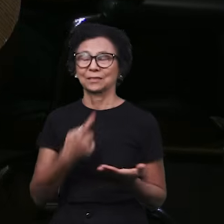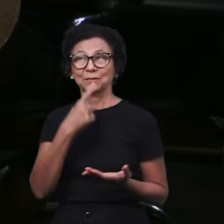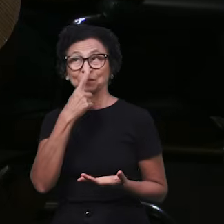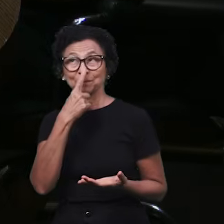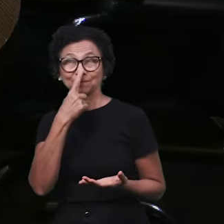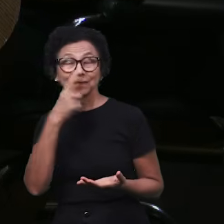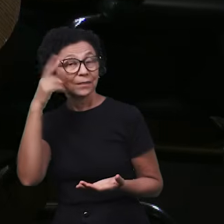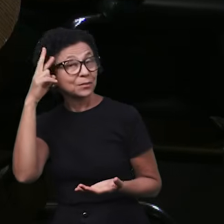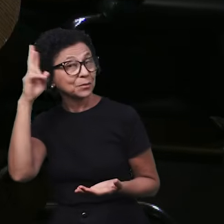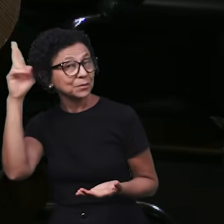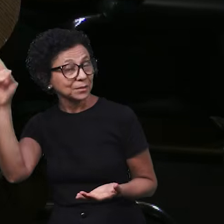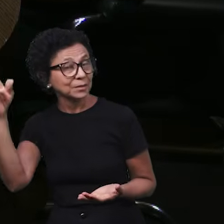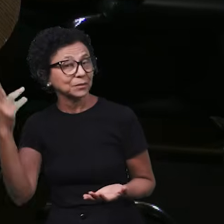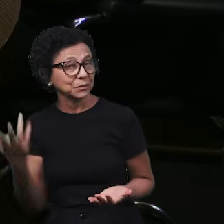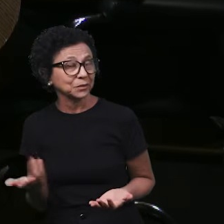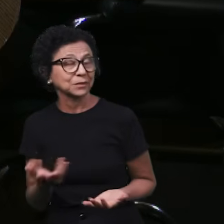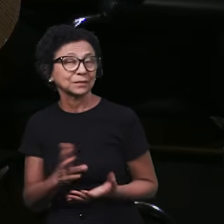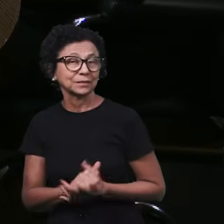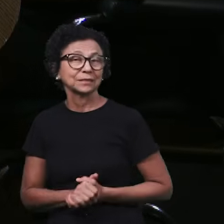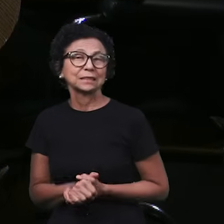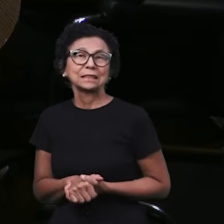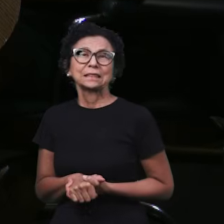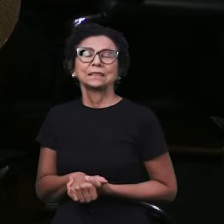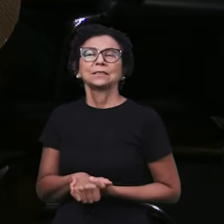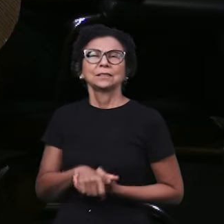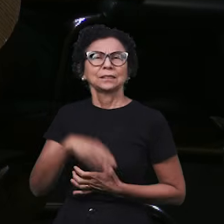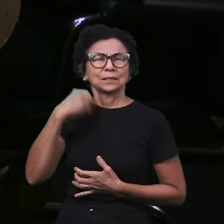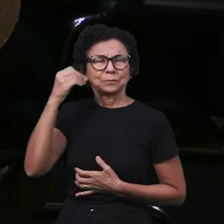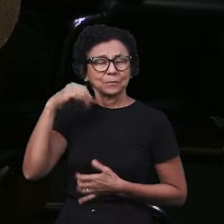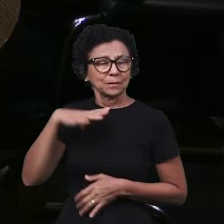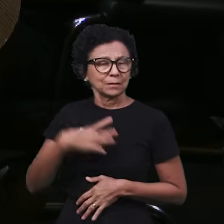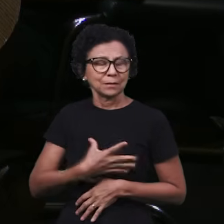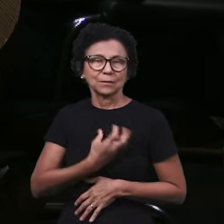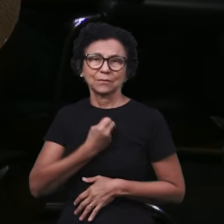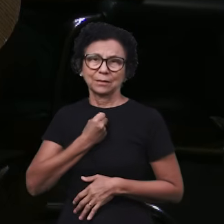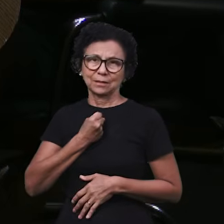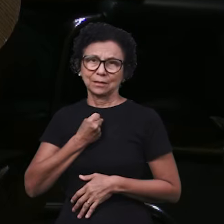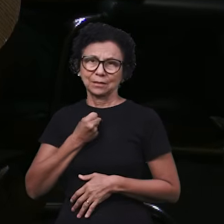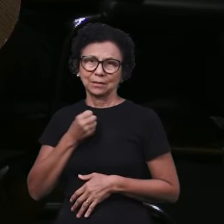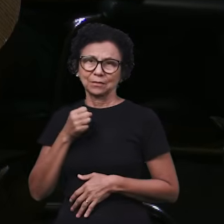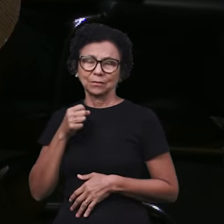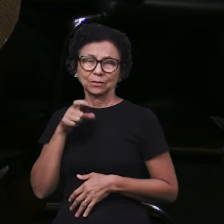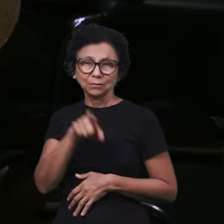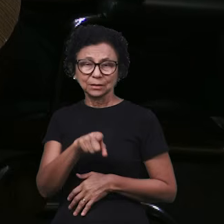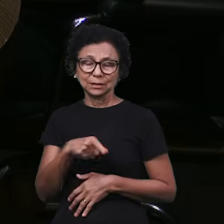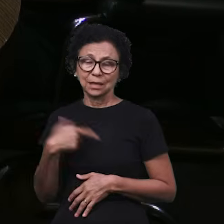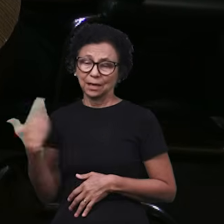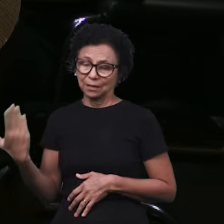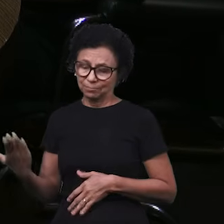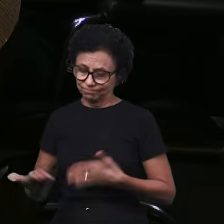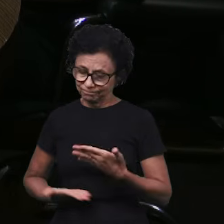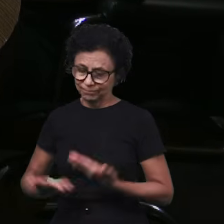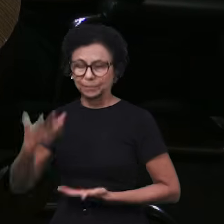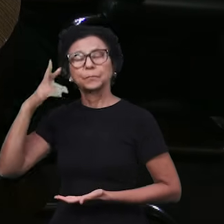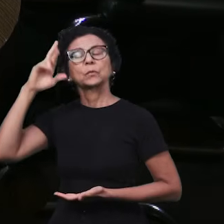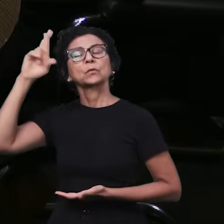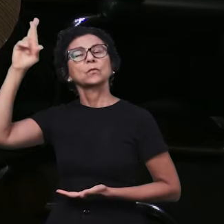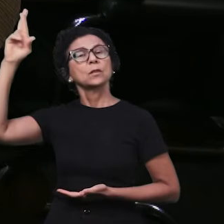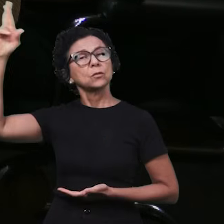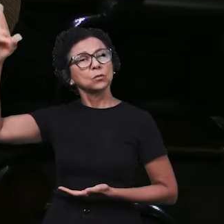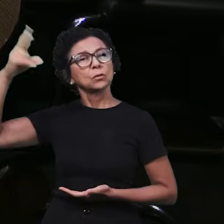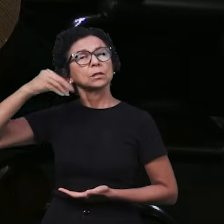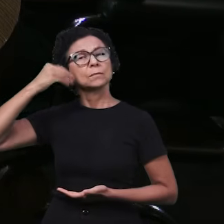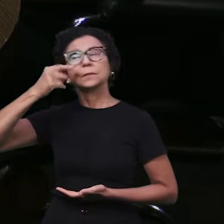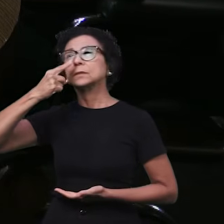já tem essa experiência de salvação, você é um servo do Senhor, que já tem experiência, que já tem intimidade. Eu